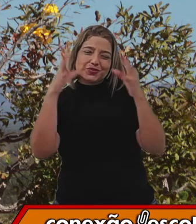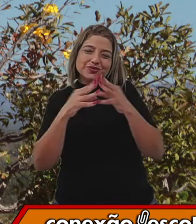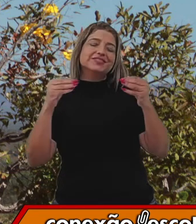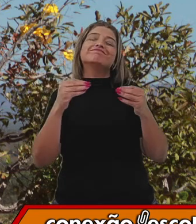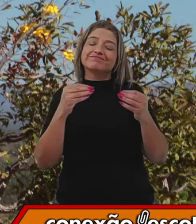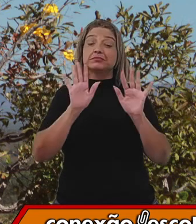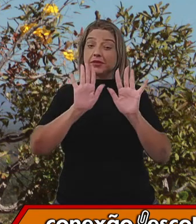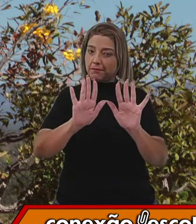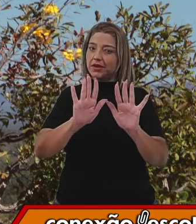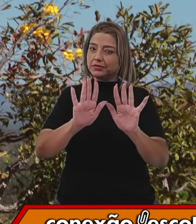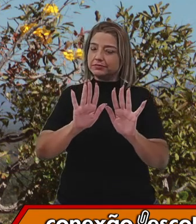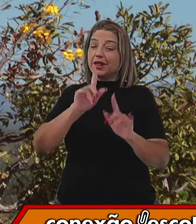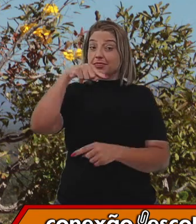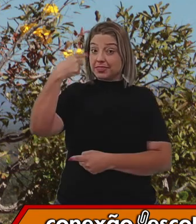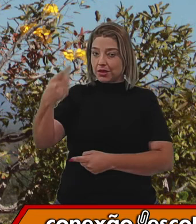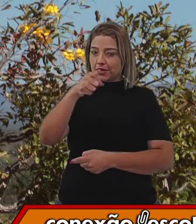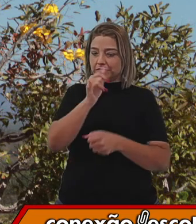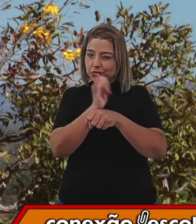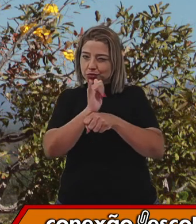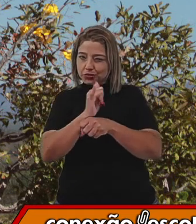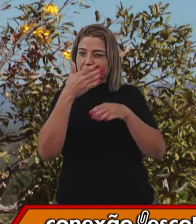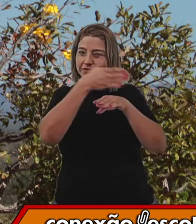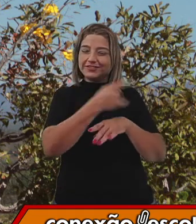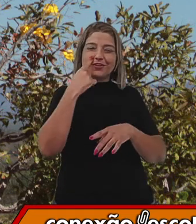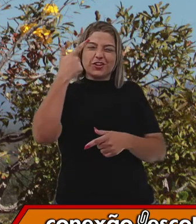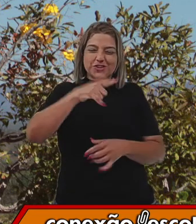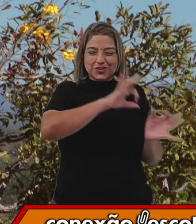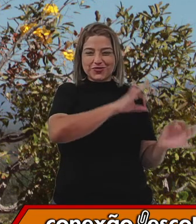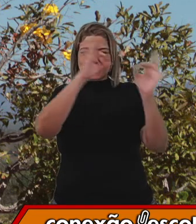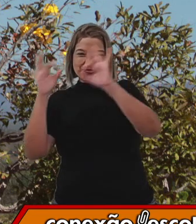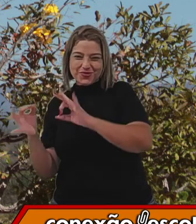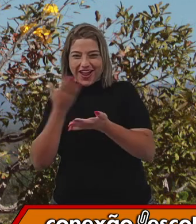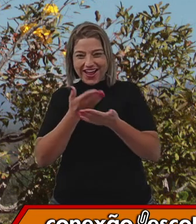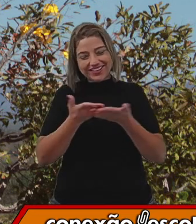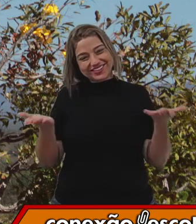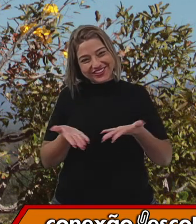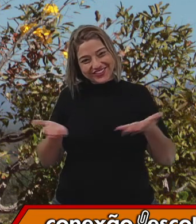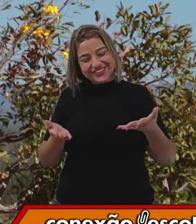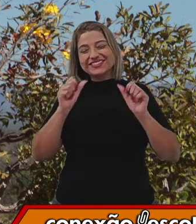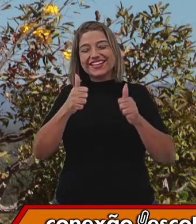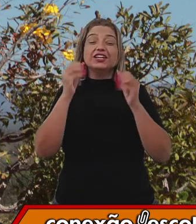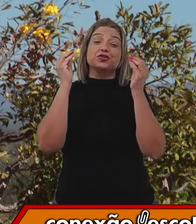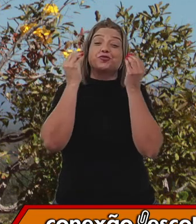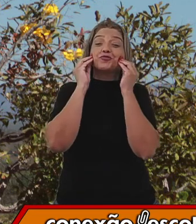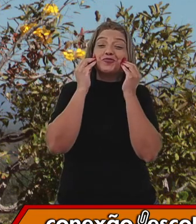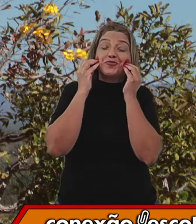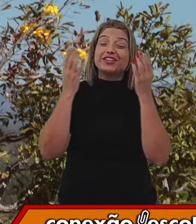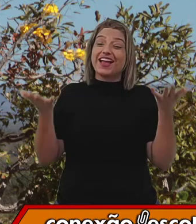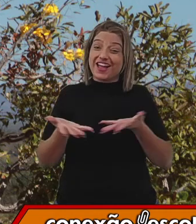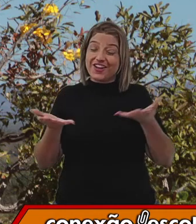depois você, por favor, corre lá no YouTube e assiste essa aula de novo, tá bom? E beijos da professora